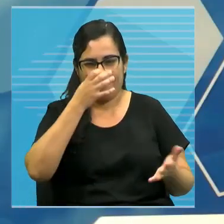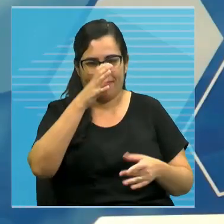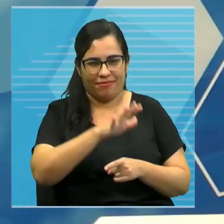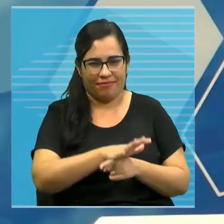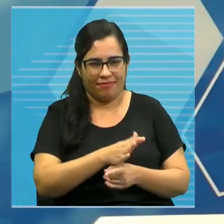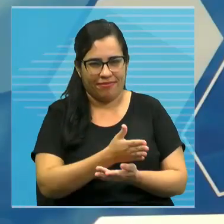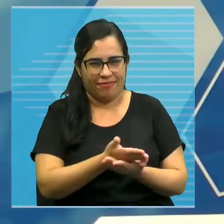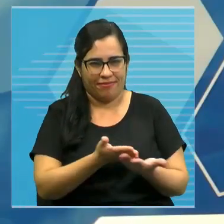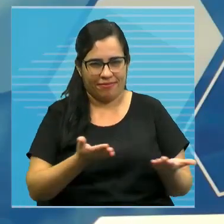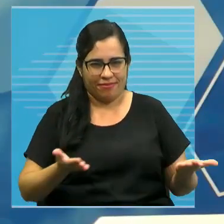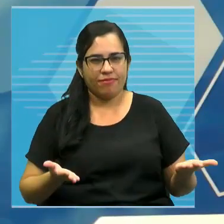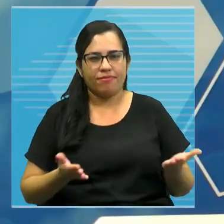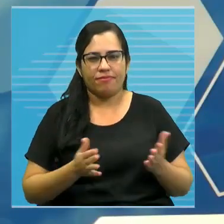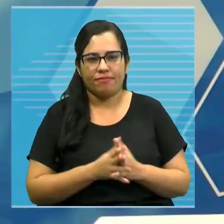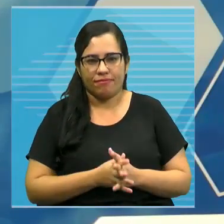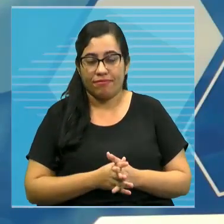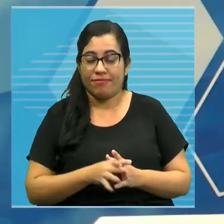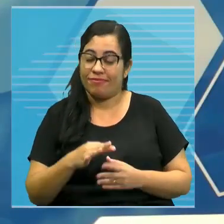tardes